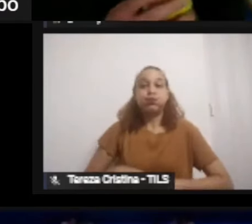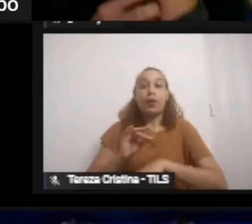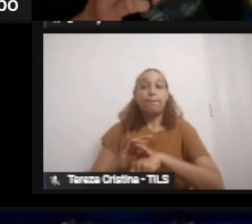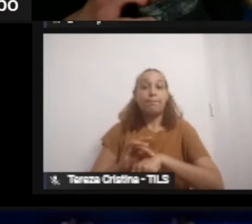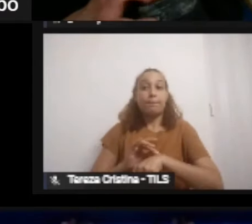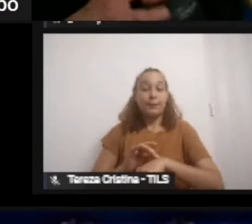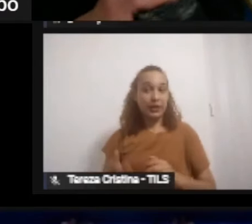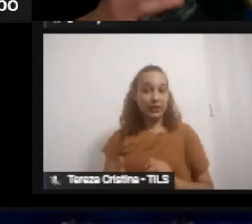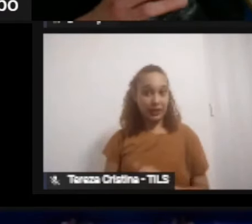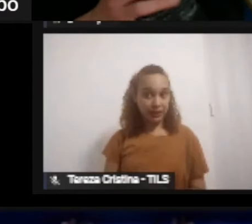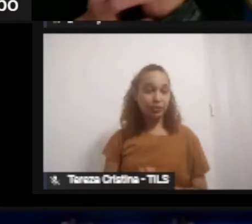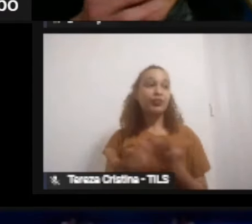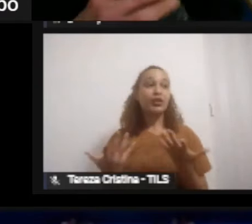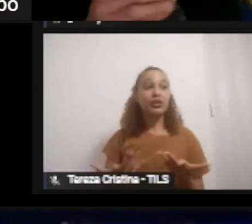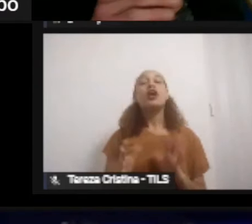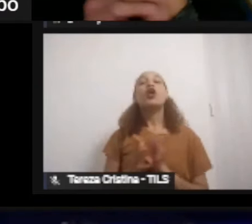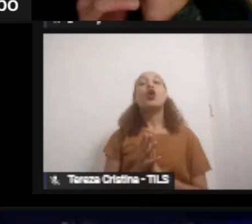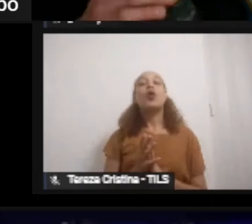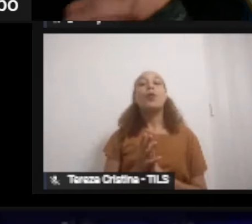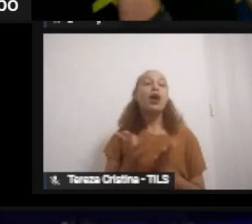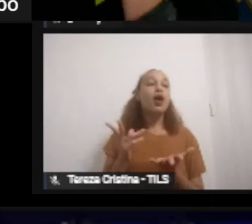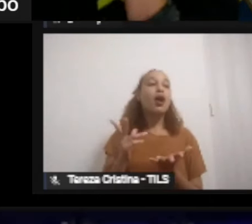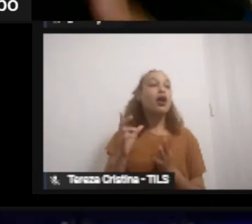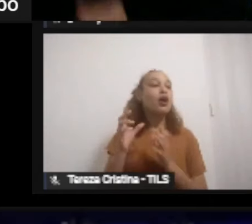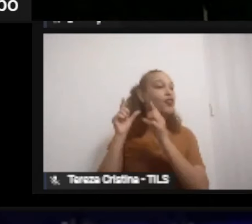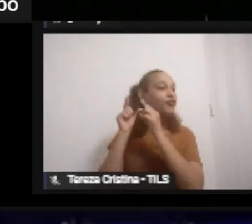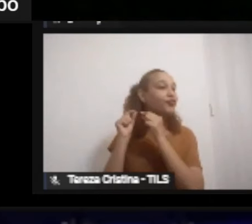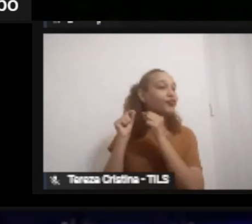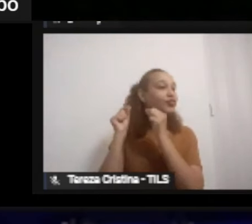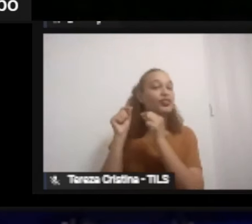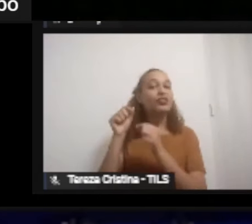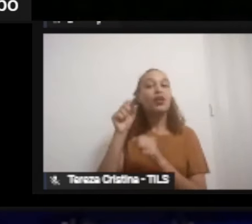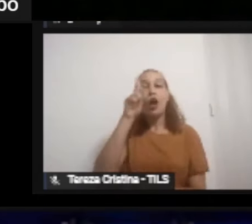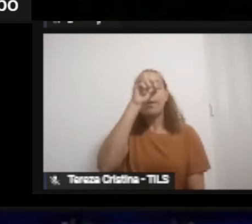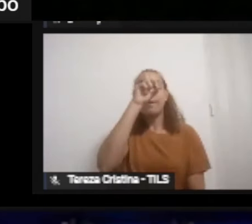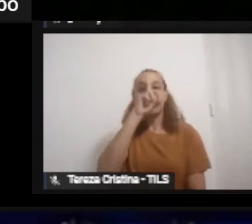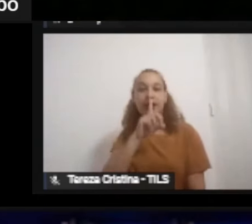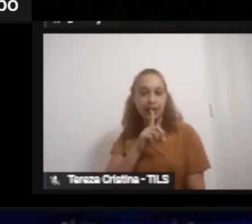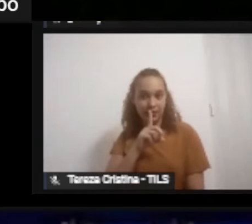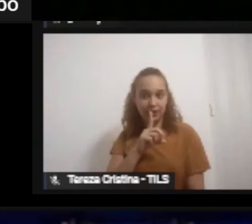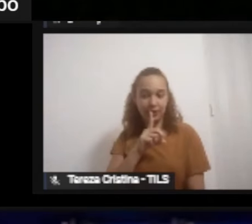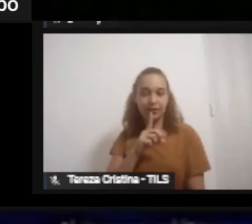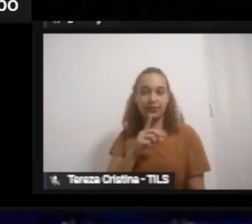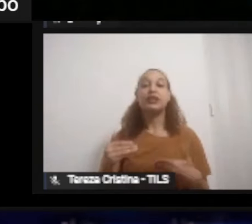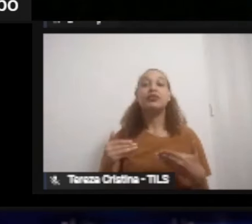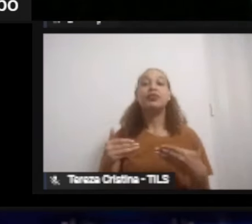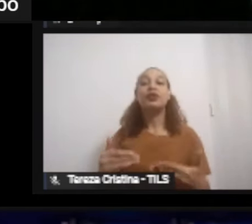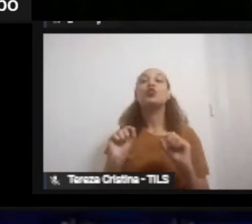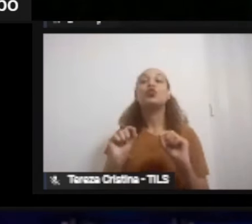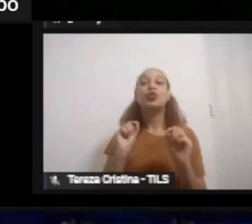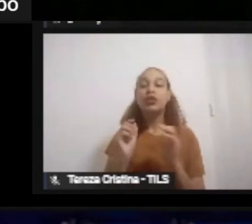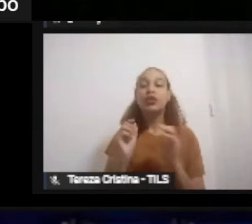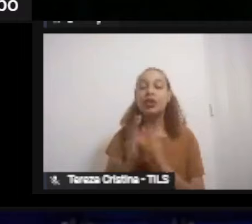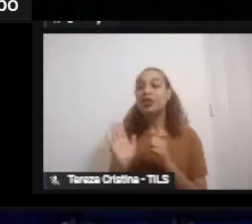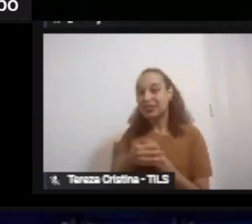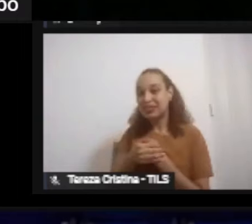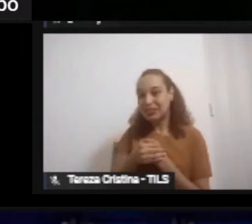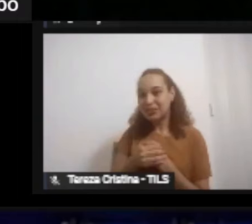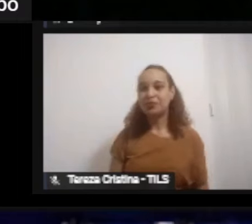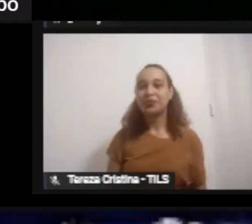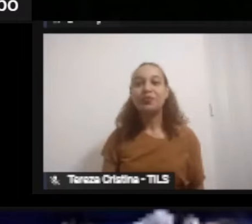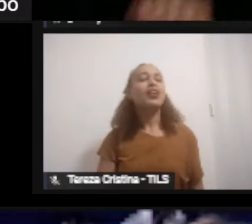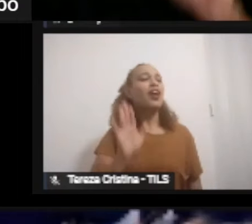estou também com a fitinha amarela do Disque 100, da campanha da proteção, da editora Cartoon. Muito bem. Inclusive, esqueci de